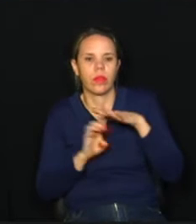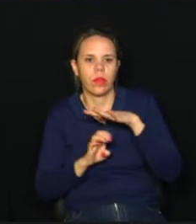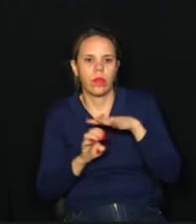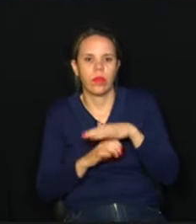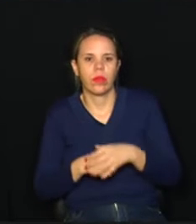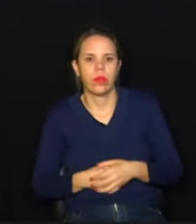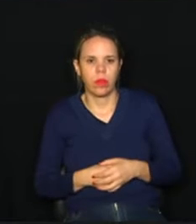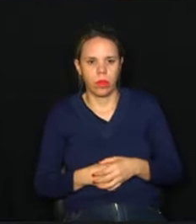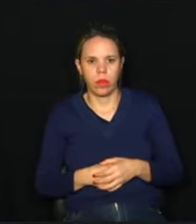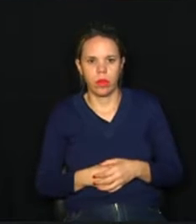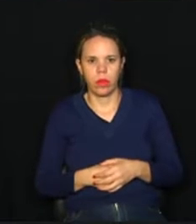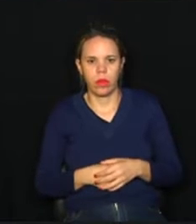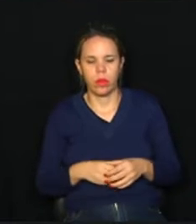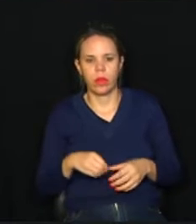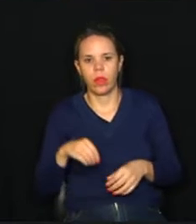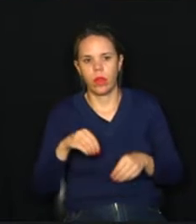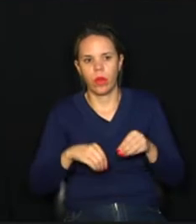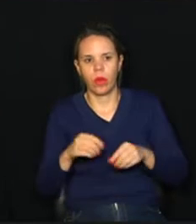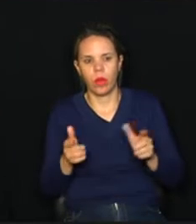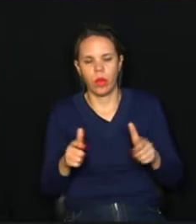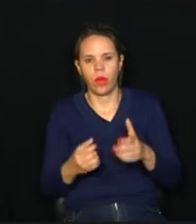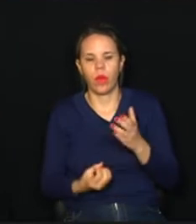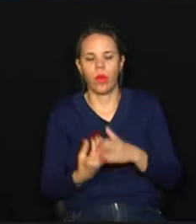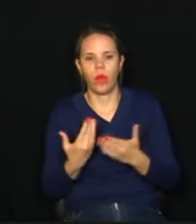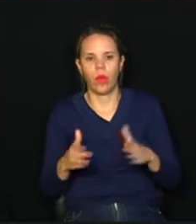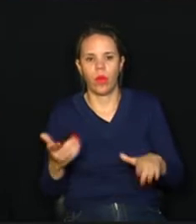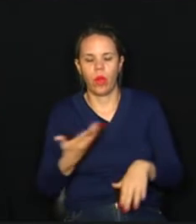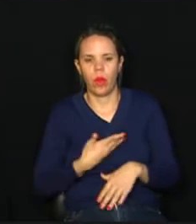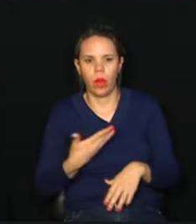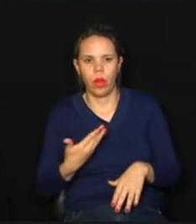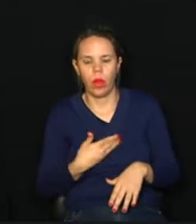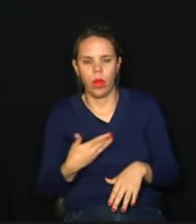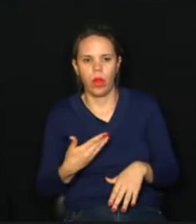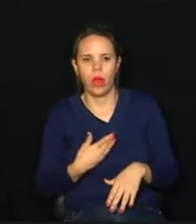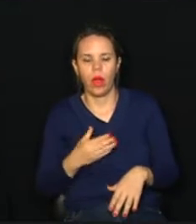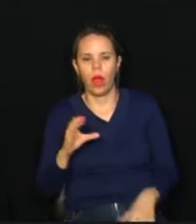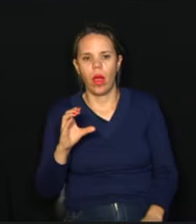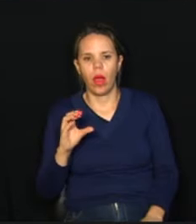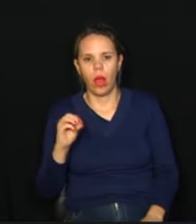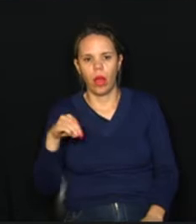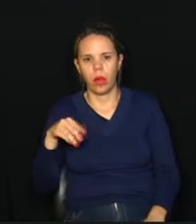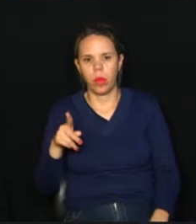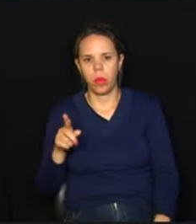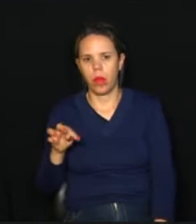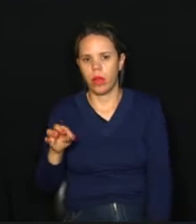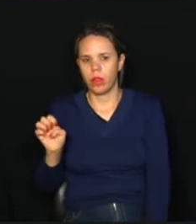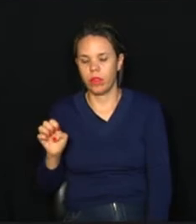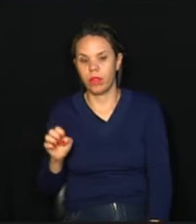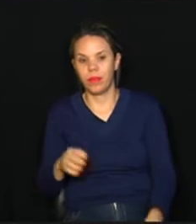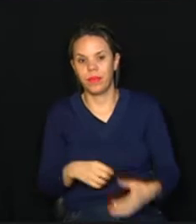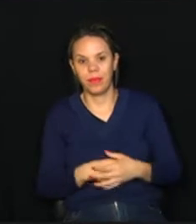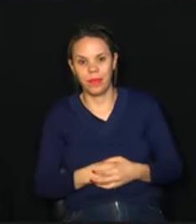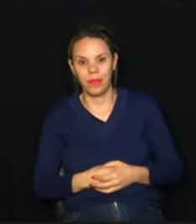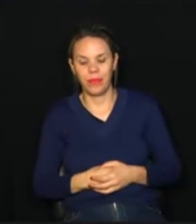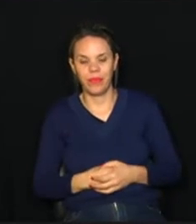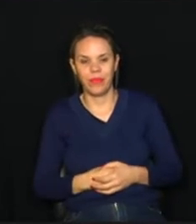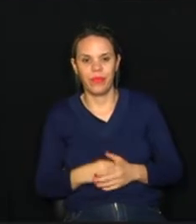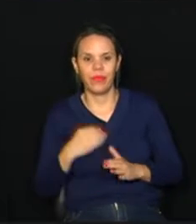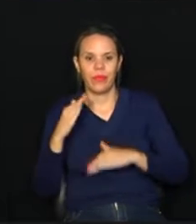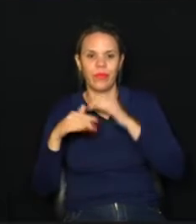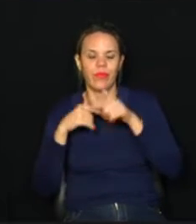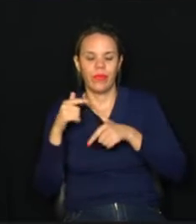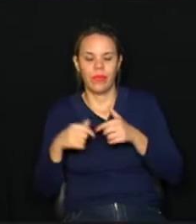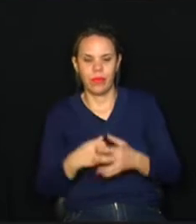que montamos, eu e mais outros colegas, chamada Complante Consultoria, desenvolvendo